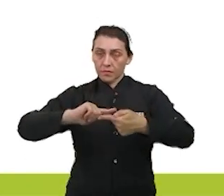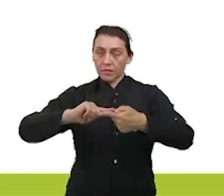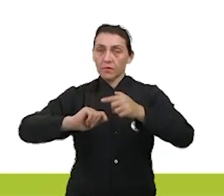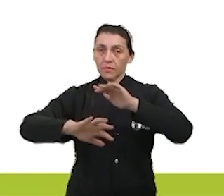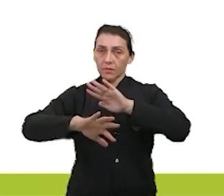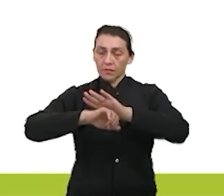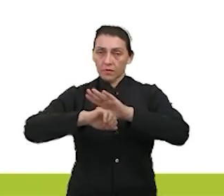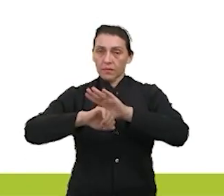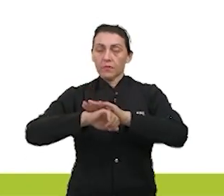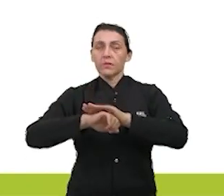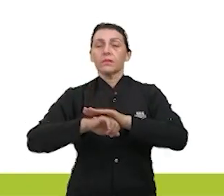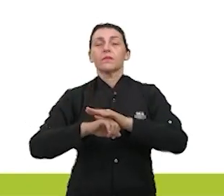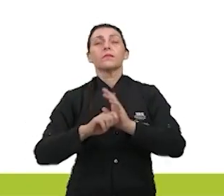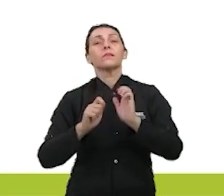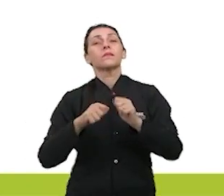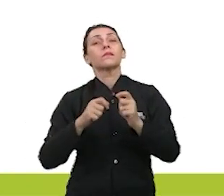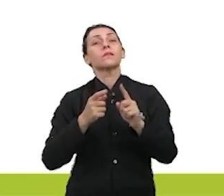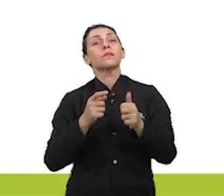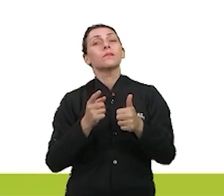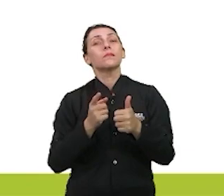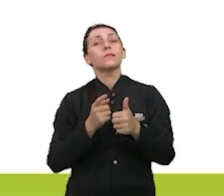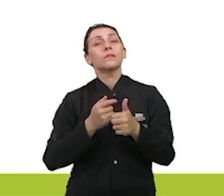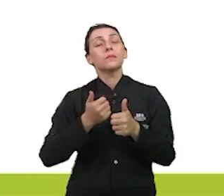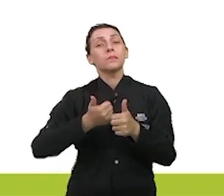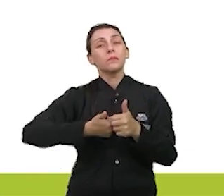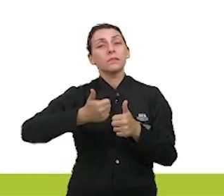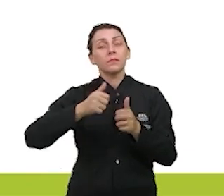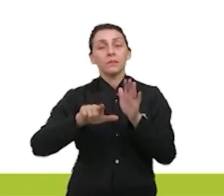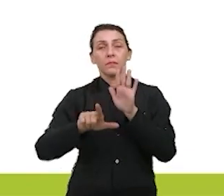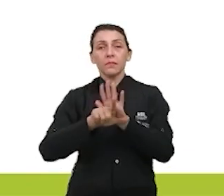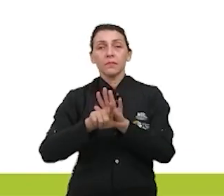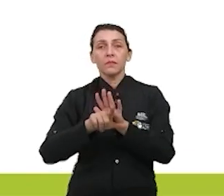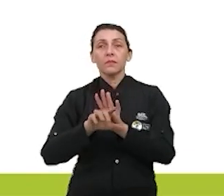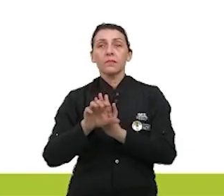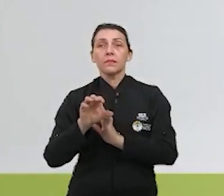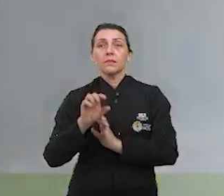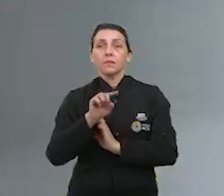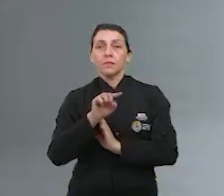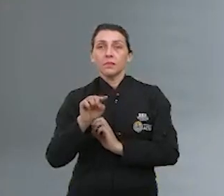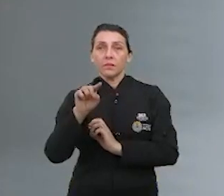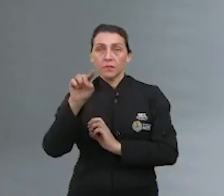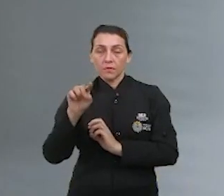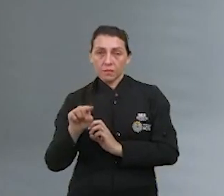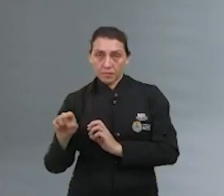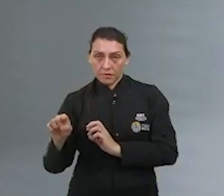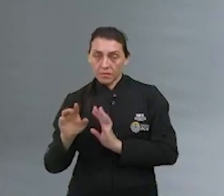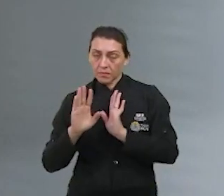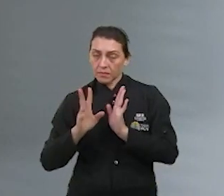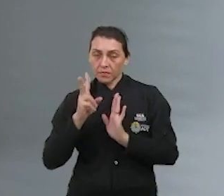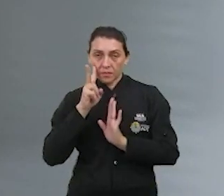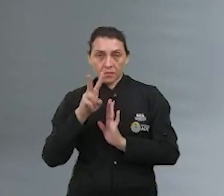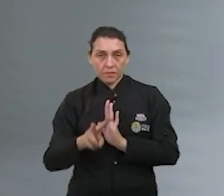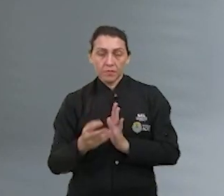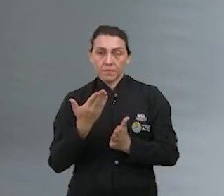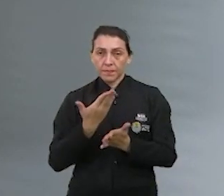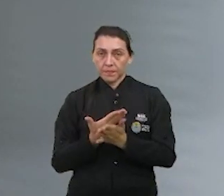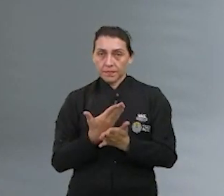da corrente elétrica é dada pela primeira lei de Ohm. Gente, a primeira lei de Ohm, a gente já viu essa